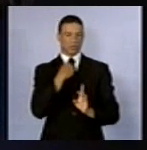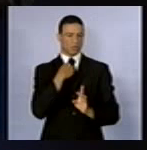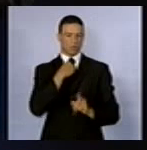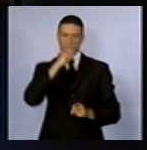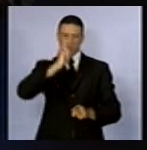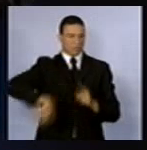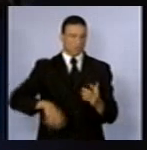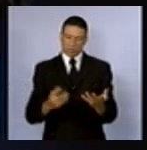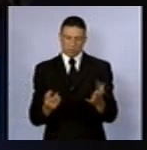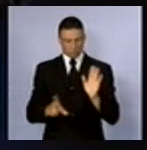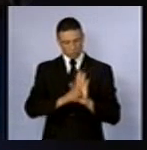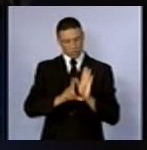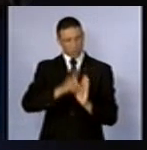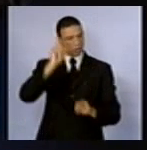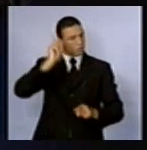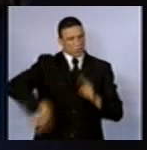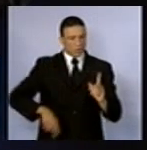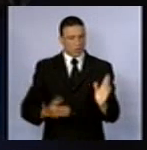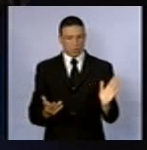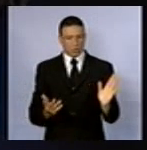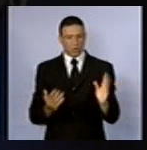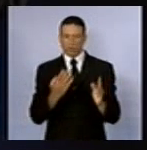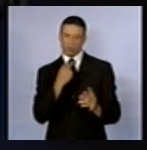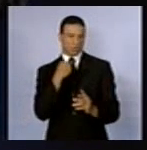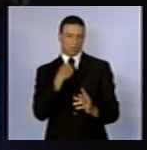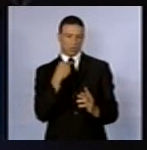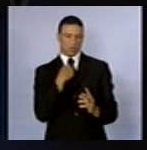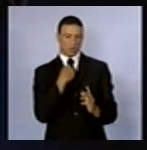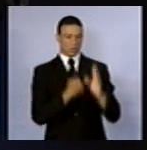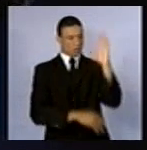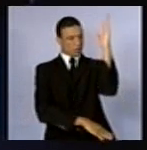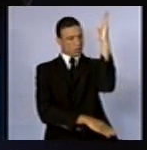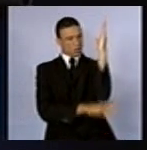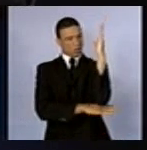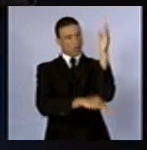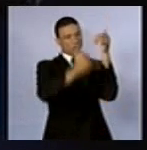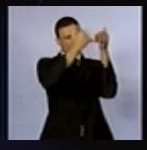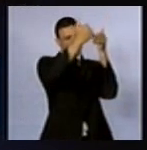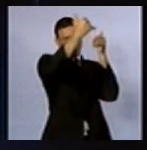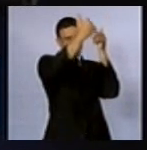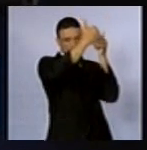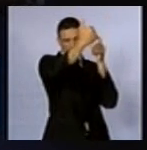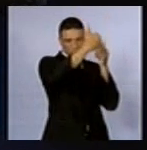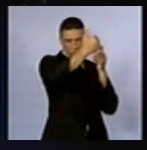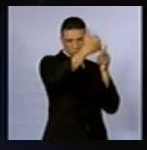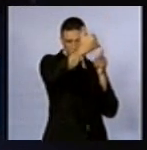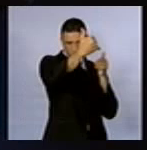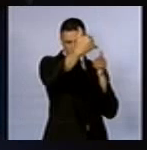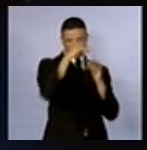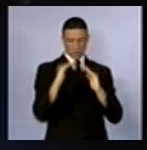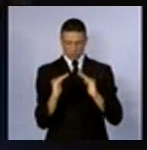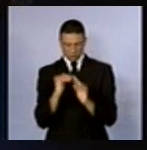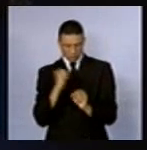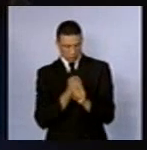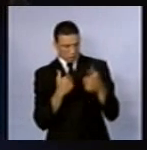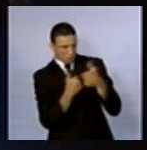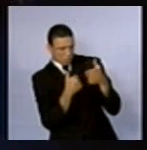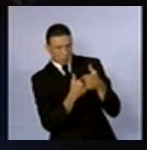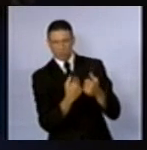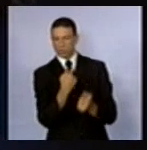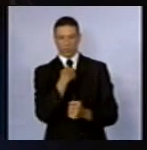eh Doutor não é permitido a linha todas as linhas todas as instalações tanto de